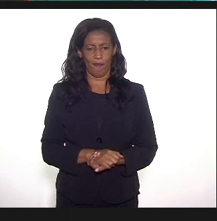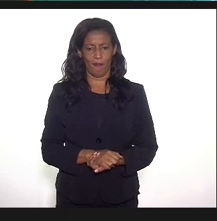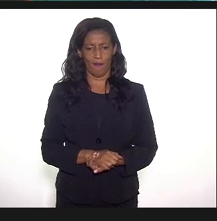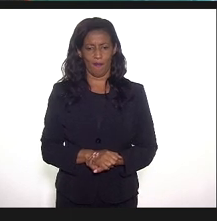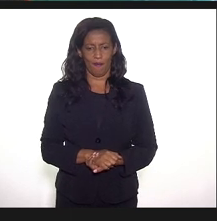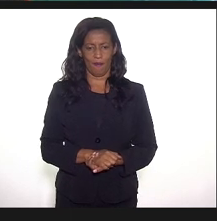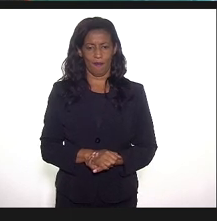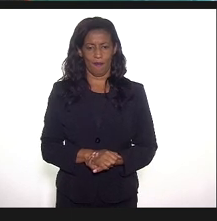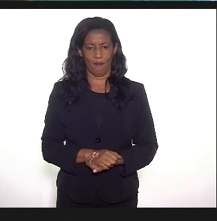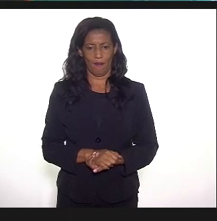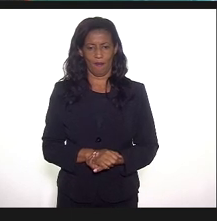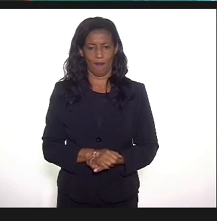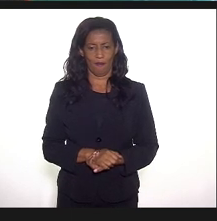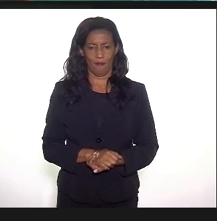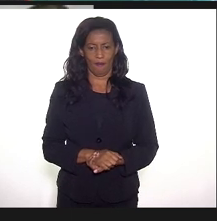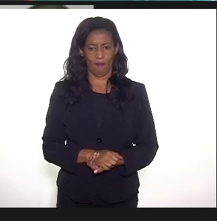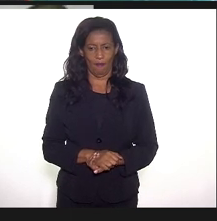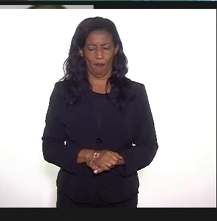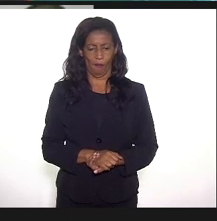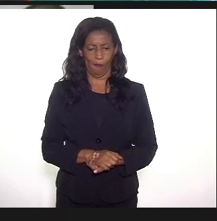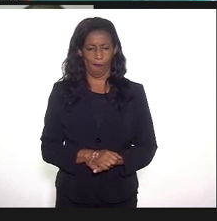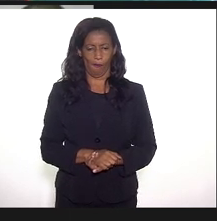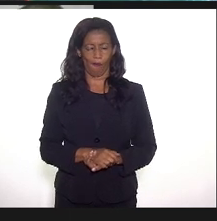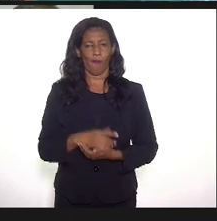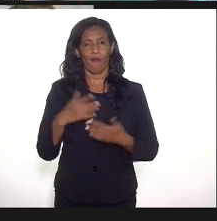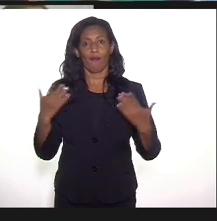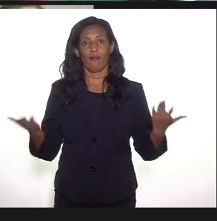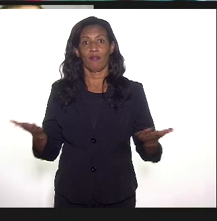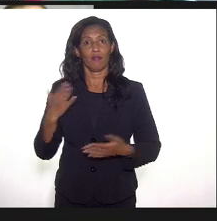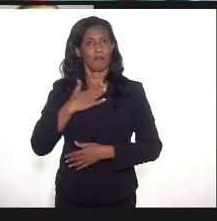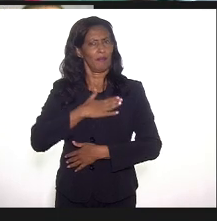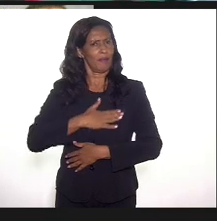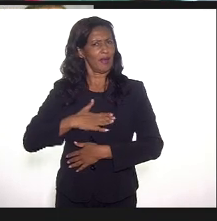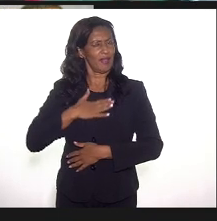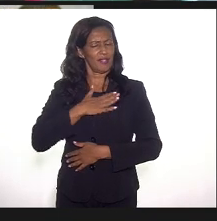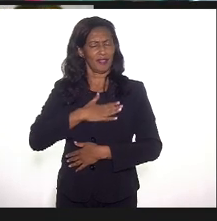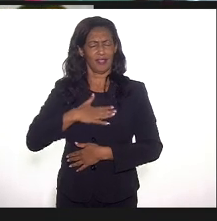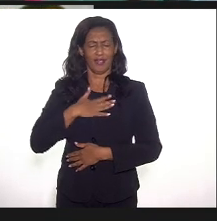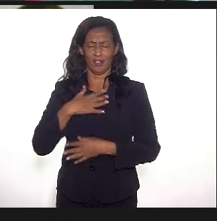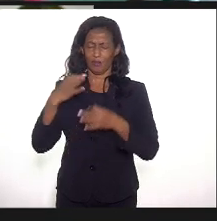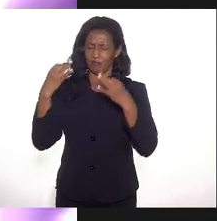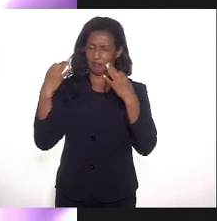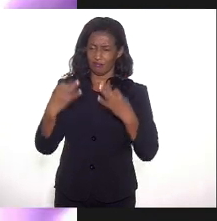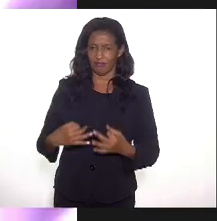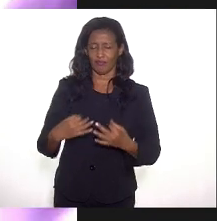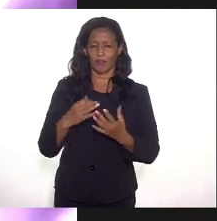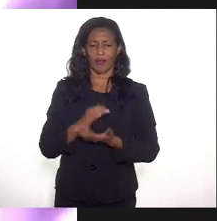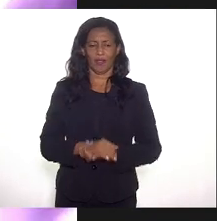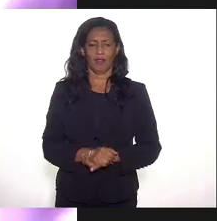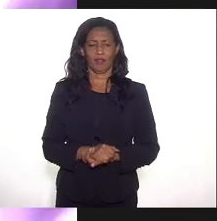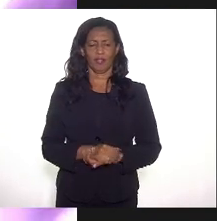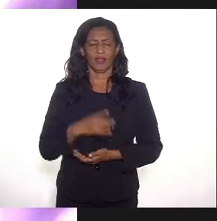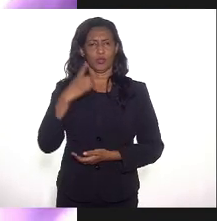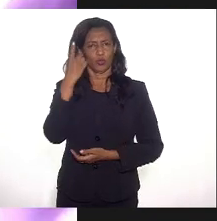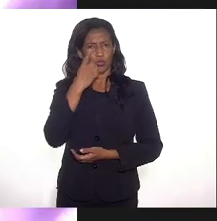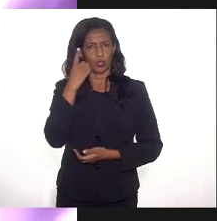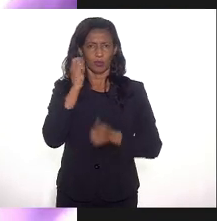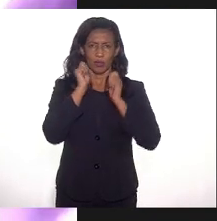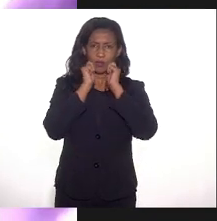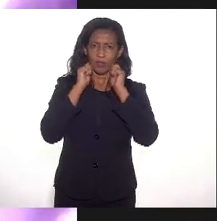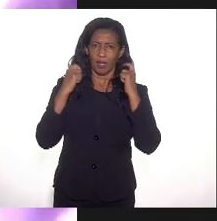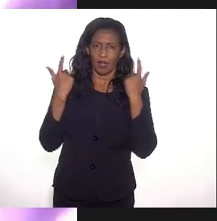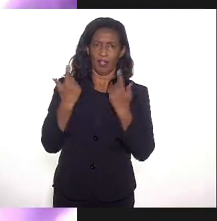lá, enfermeira. Concede? Vai ser um prazer, com certeza, ter os deputados da